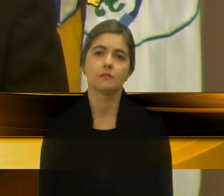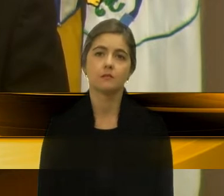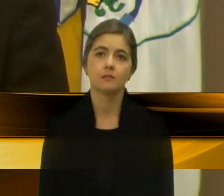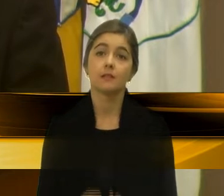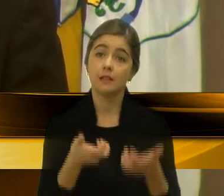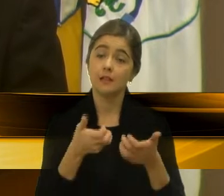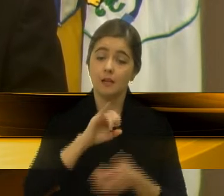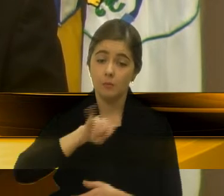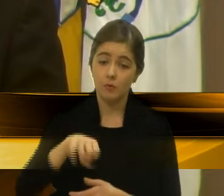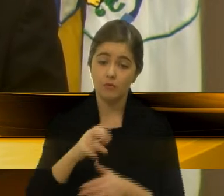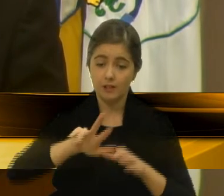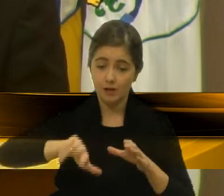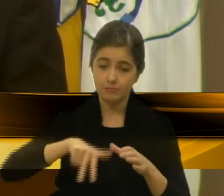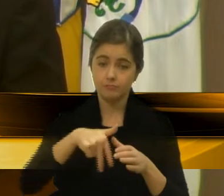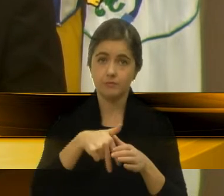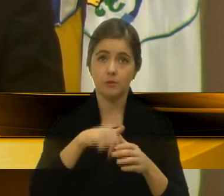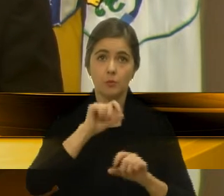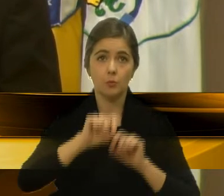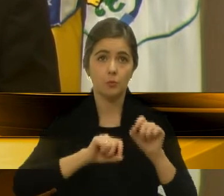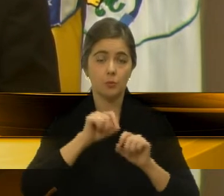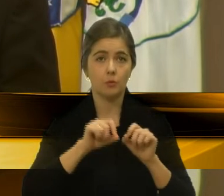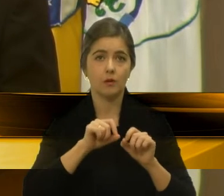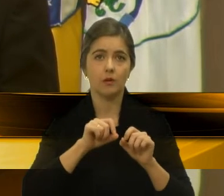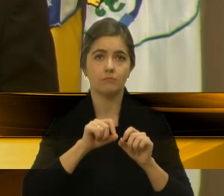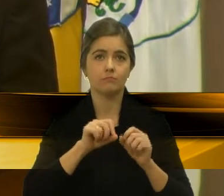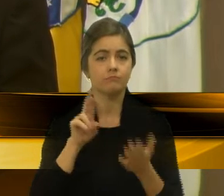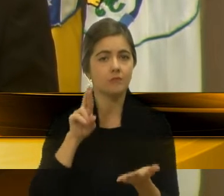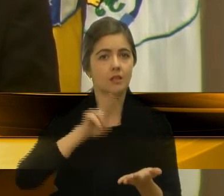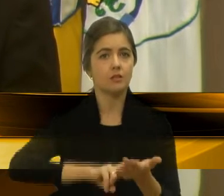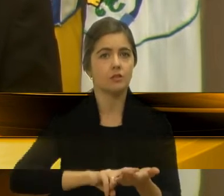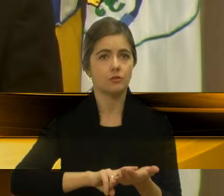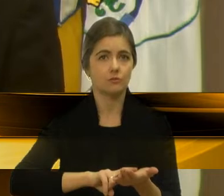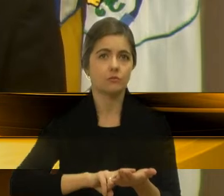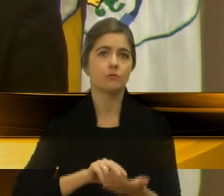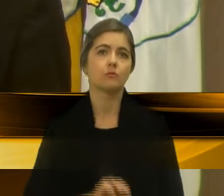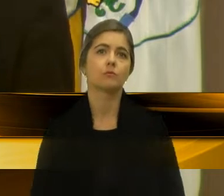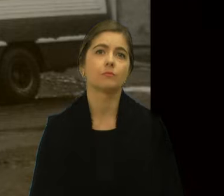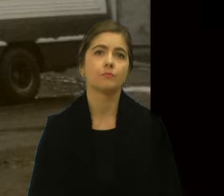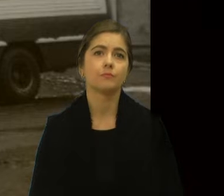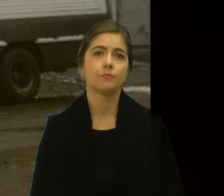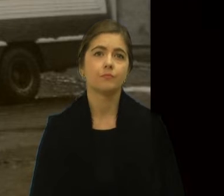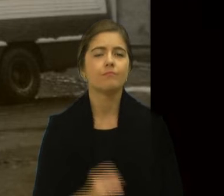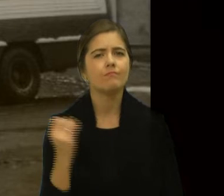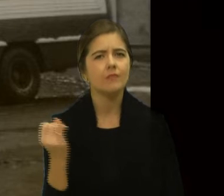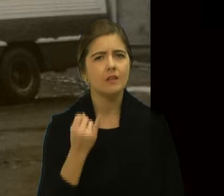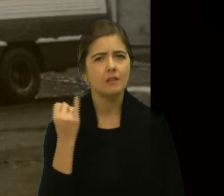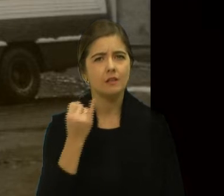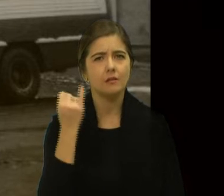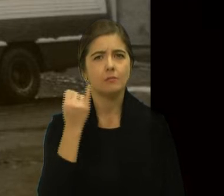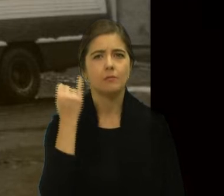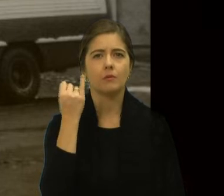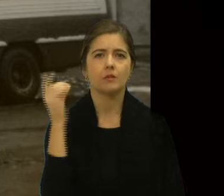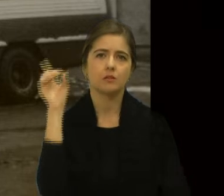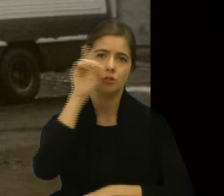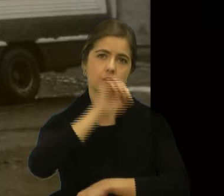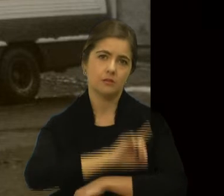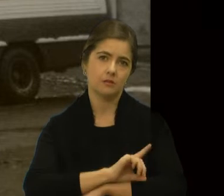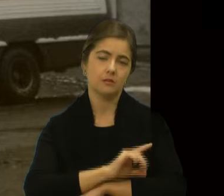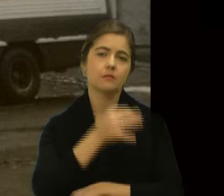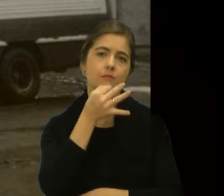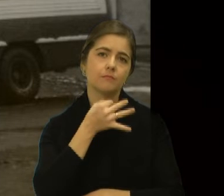grande expediente de hoje para fazer então um breve registro da passagem de uma importante data para a nossa